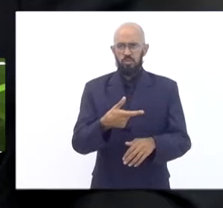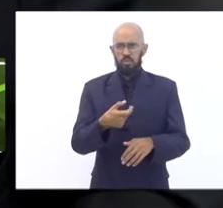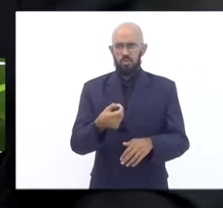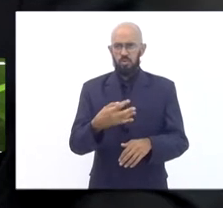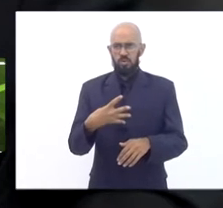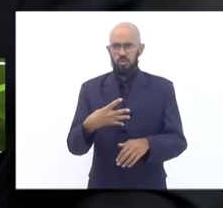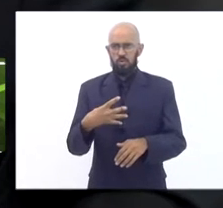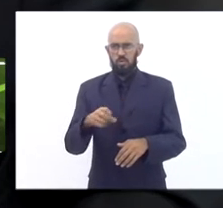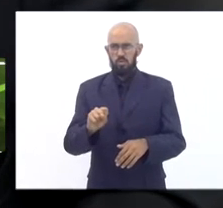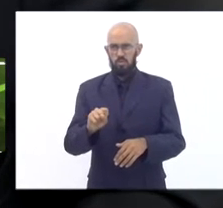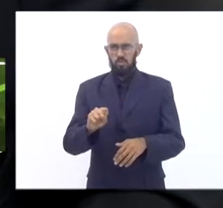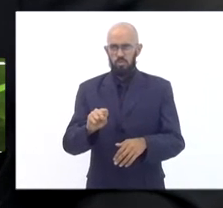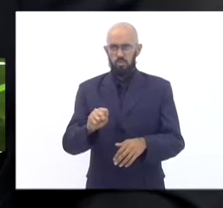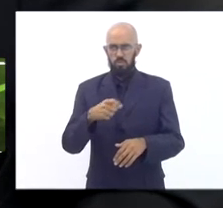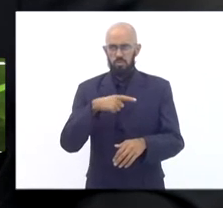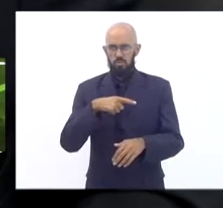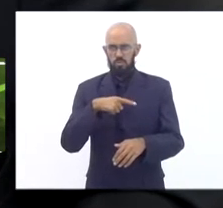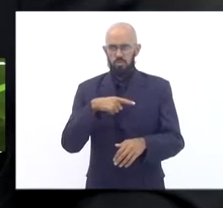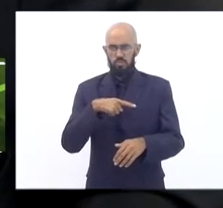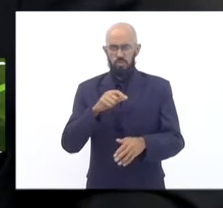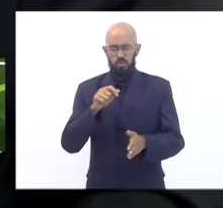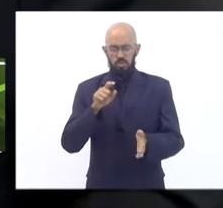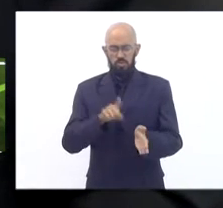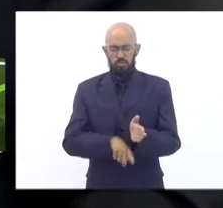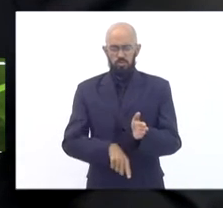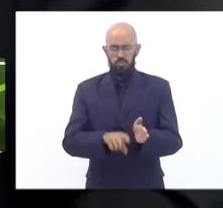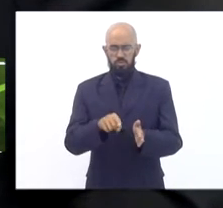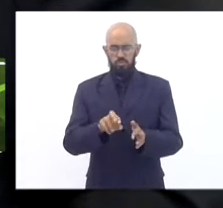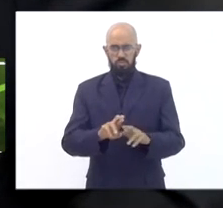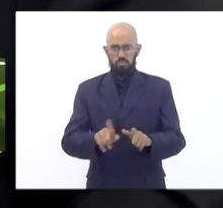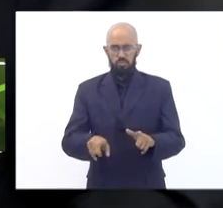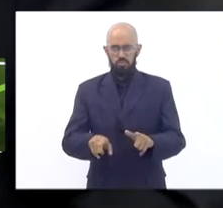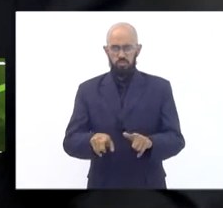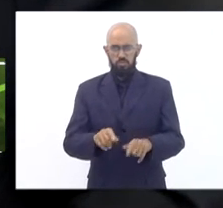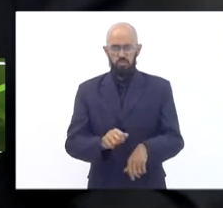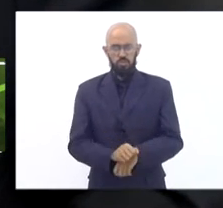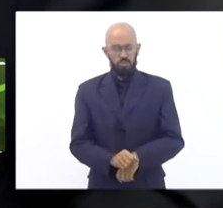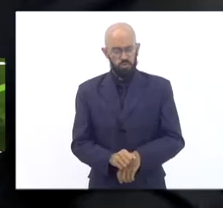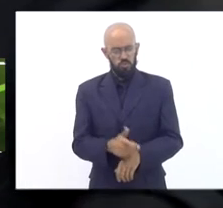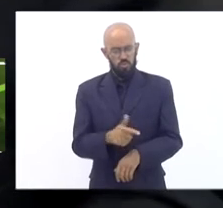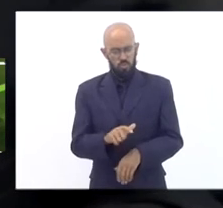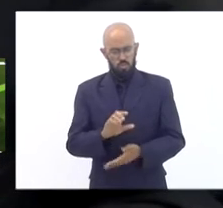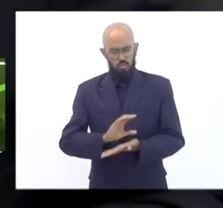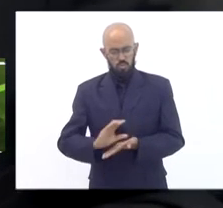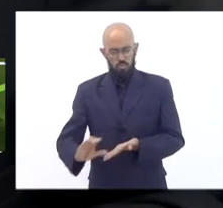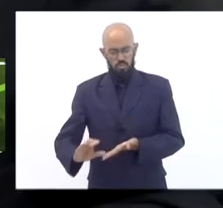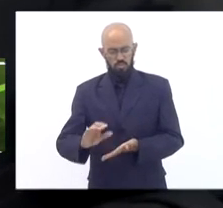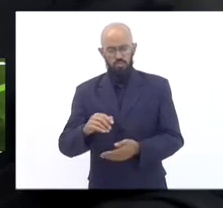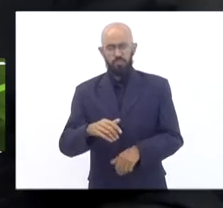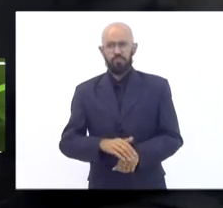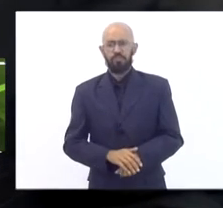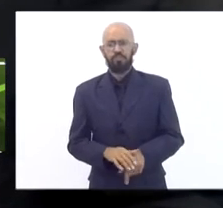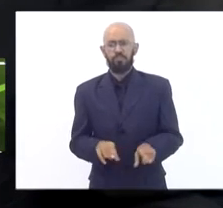modal de transporte exclusivamente com a receita tarifária? Tem outras formas de custeio que estão sendo planejadas? E, por